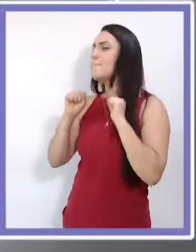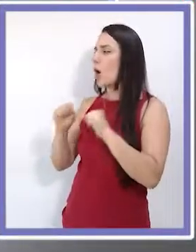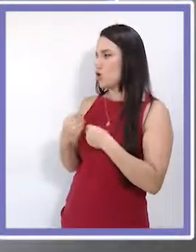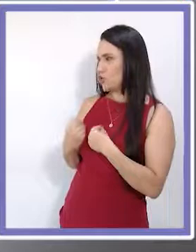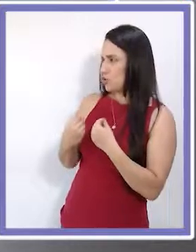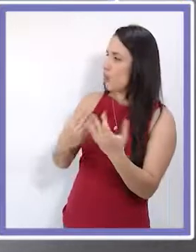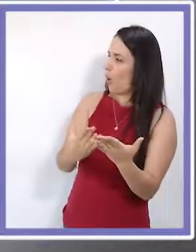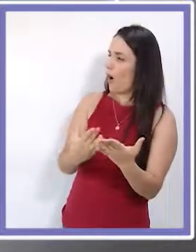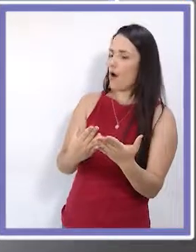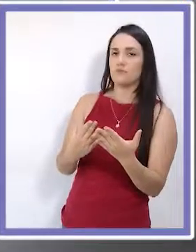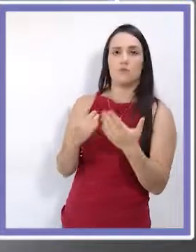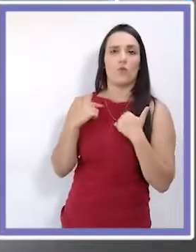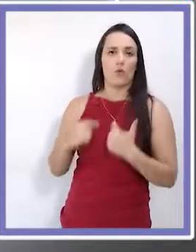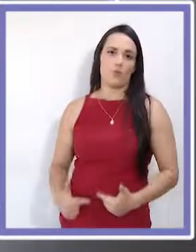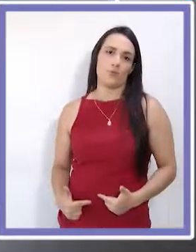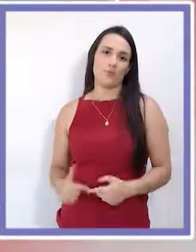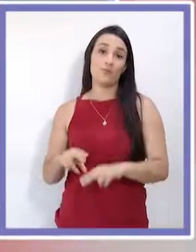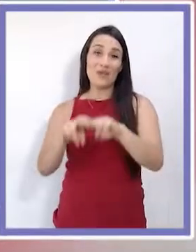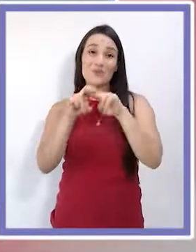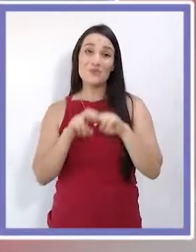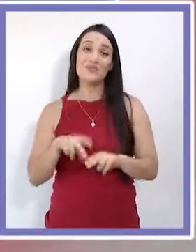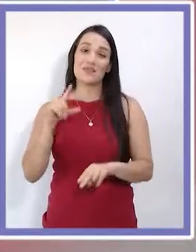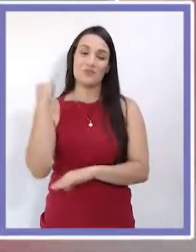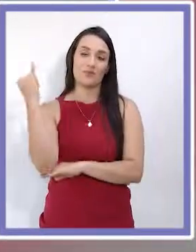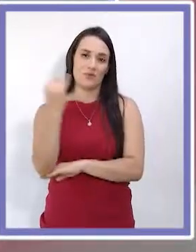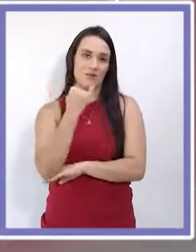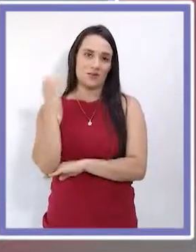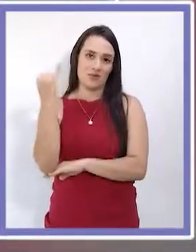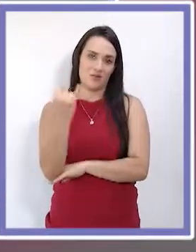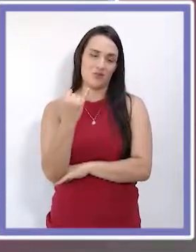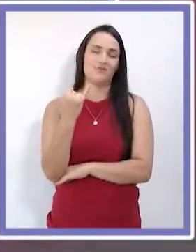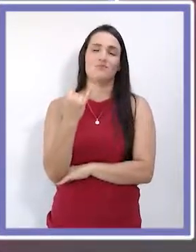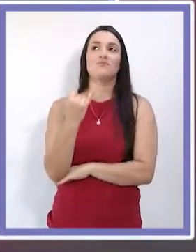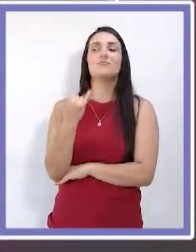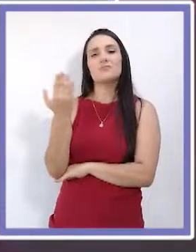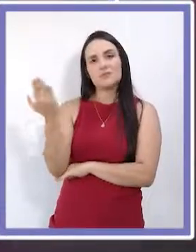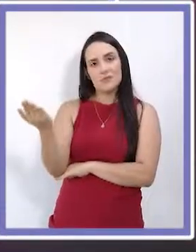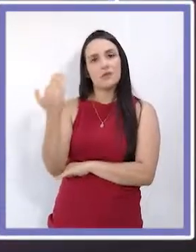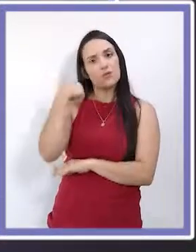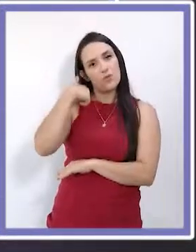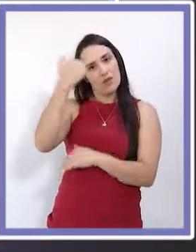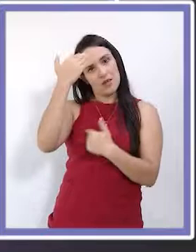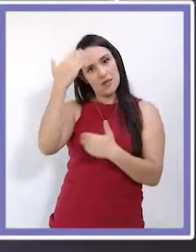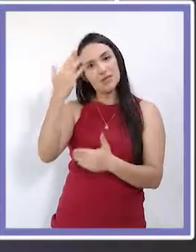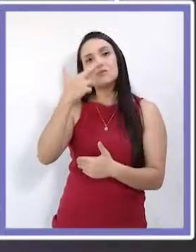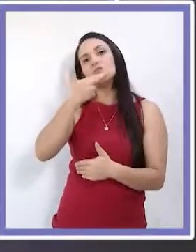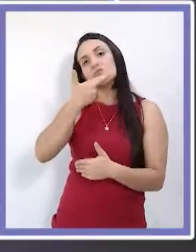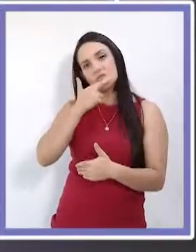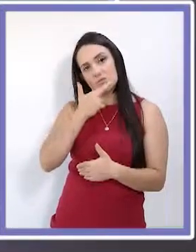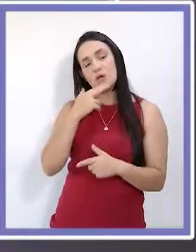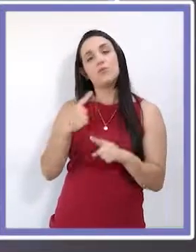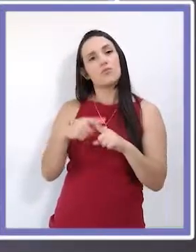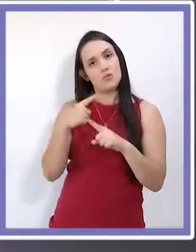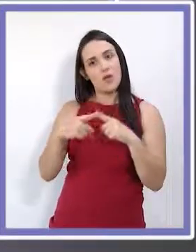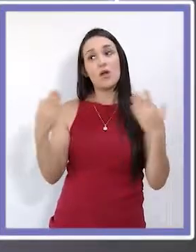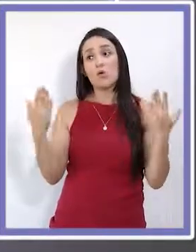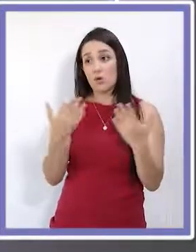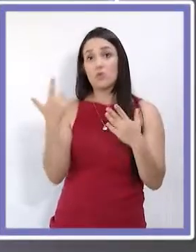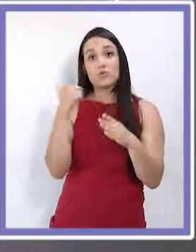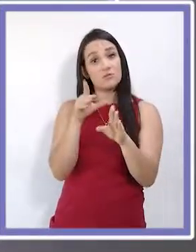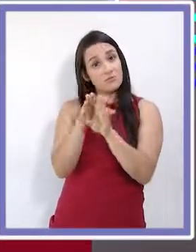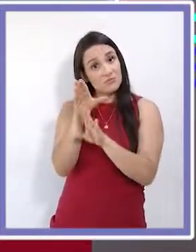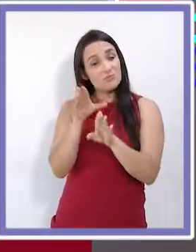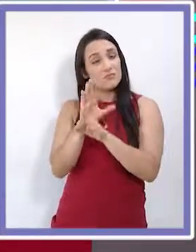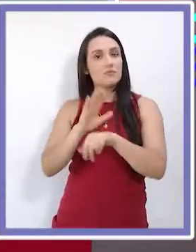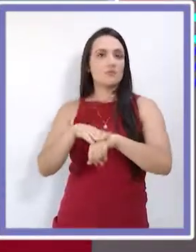isso, divulgar como está acontecendo hoje na Assembleia, né, graças ao deputado, né, que fez esse projeto, e está sendo muito